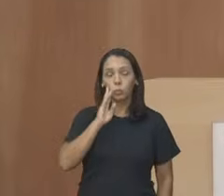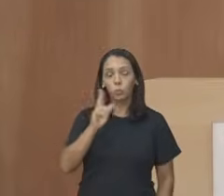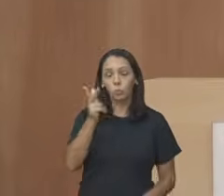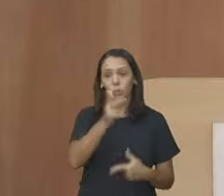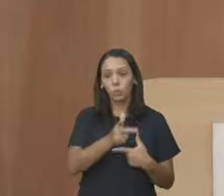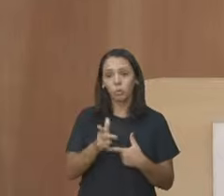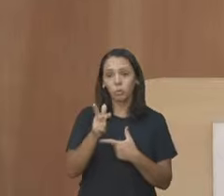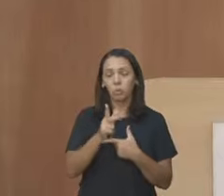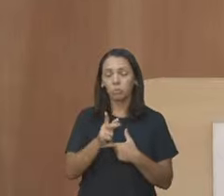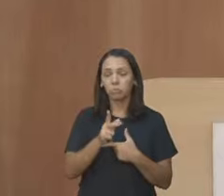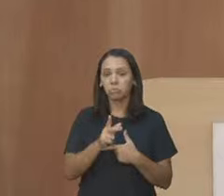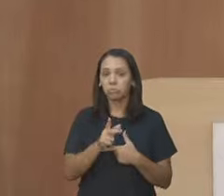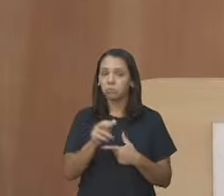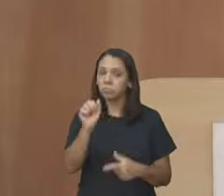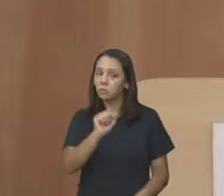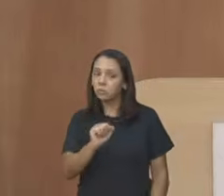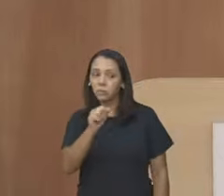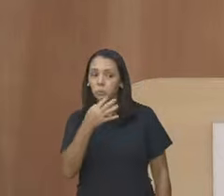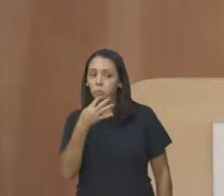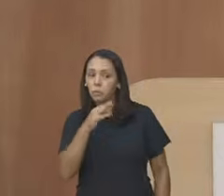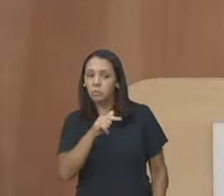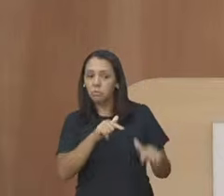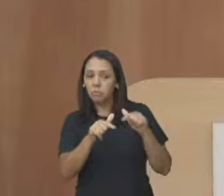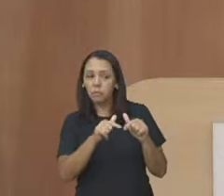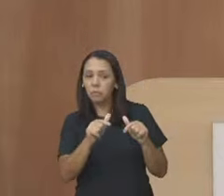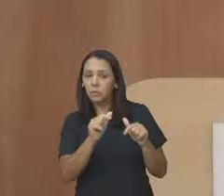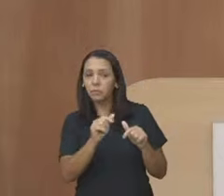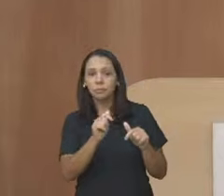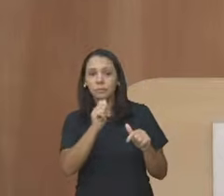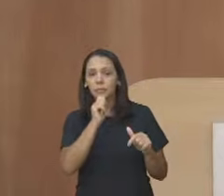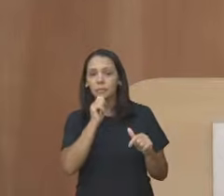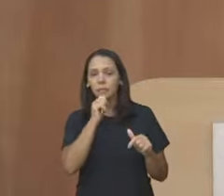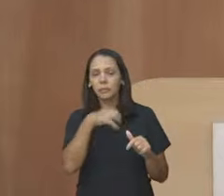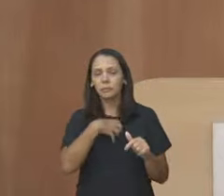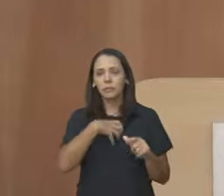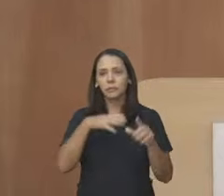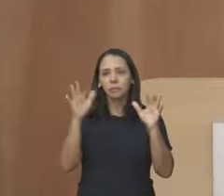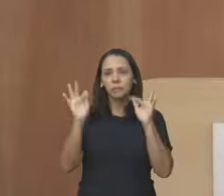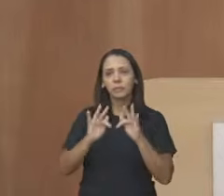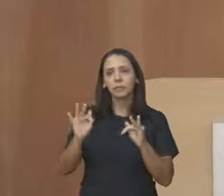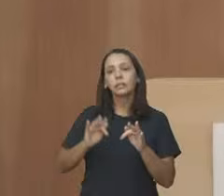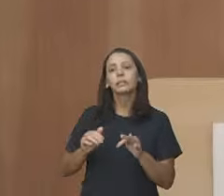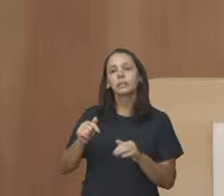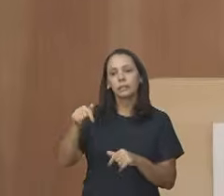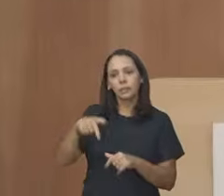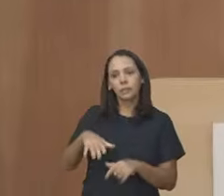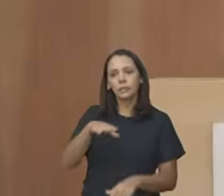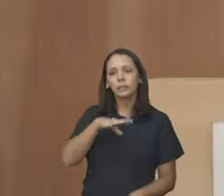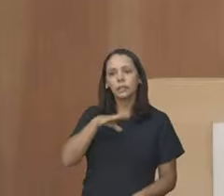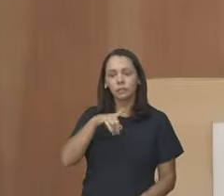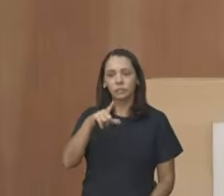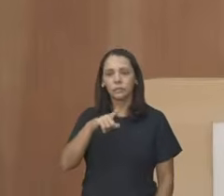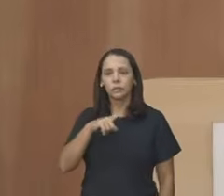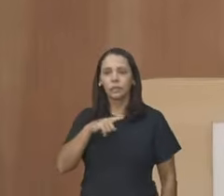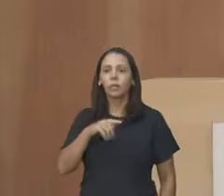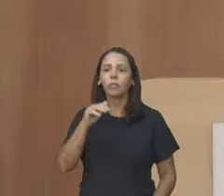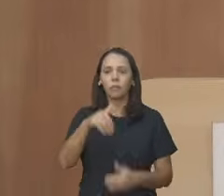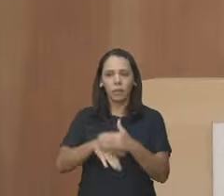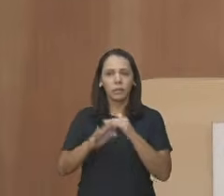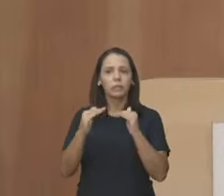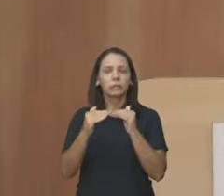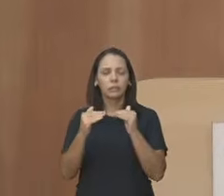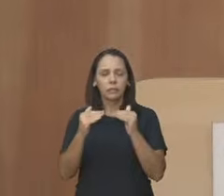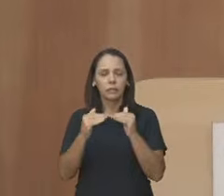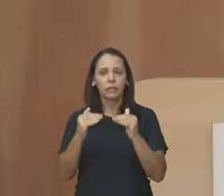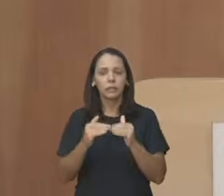ainda não conhecia o trabalho dos senhores, mas fico feliz que seja desenvolvido aqui na cidade. Vou votar favorável, obviamente, também